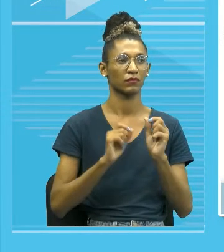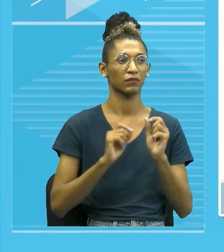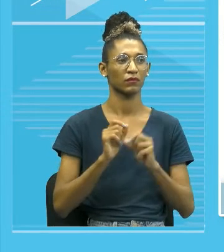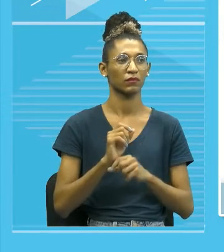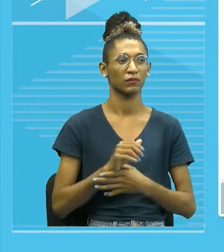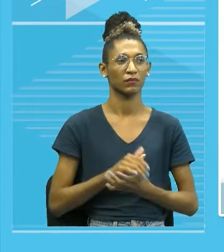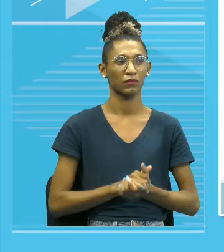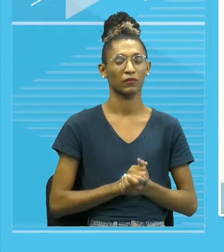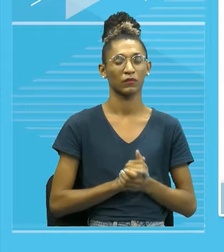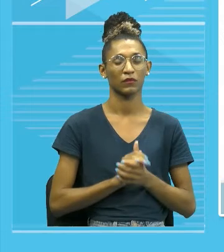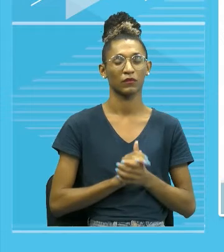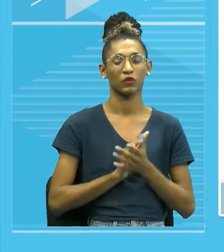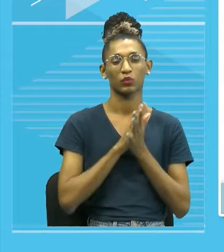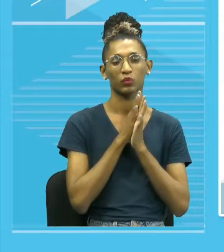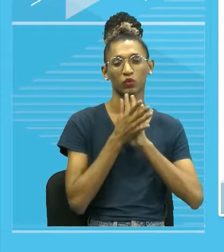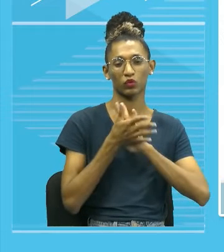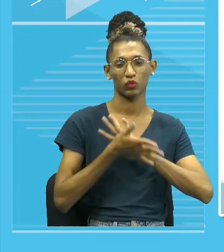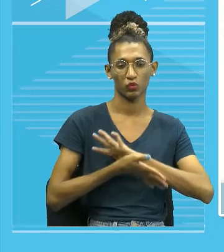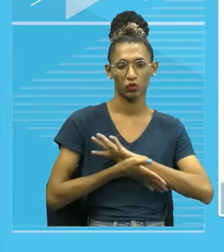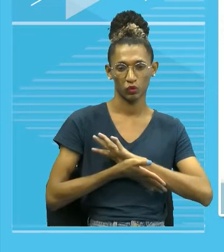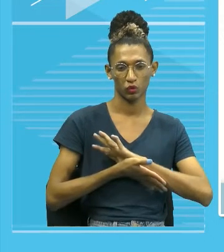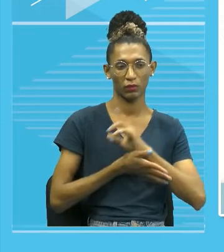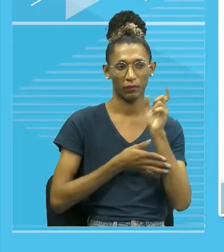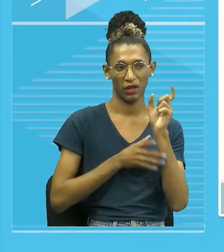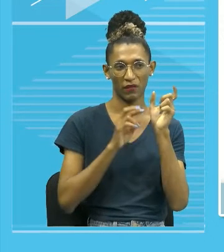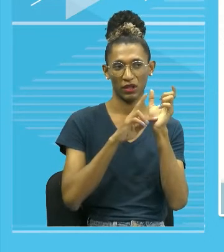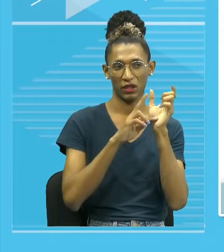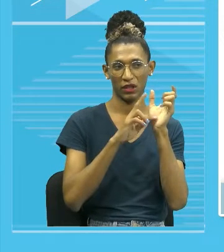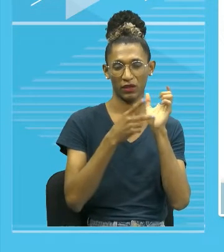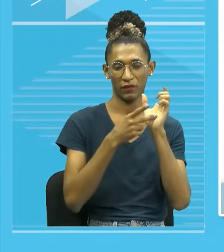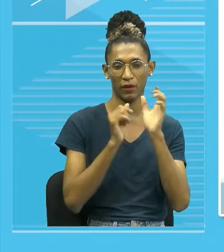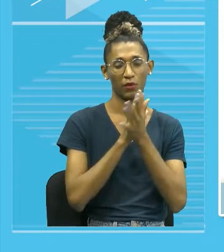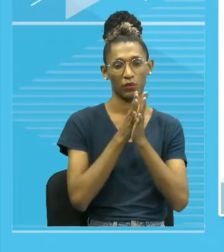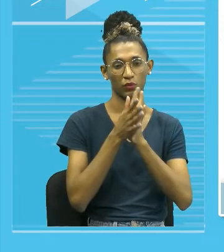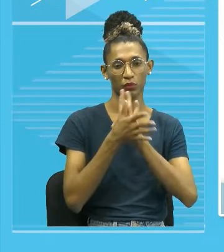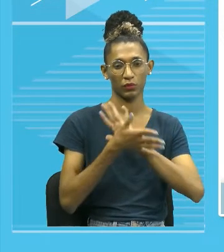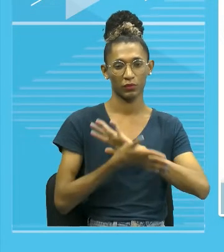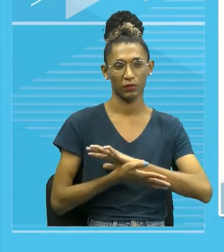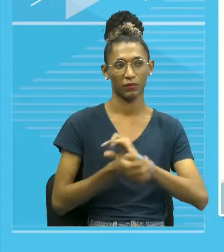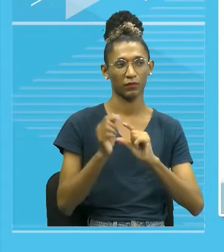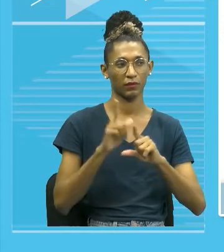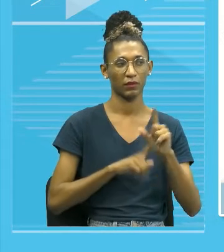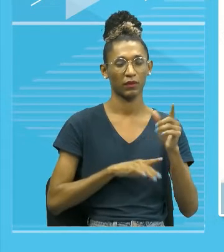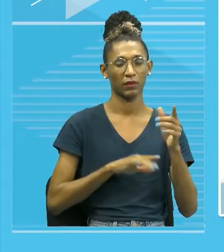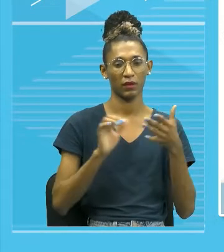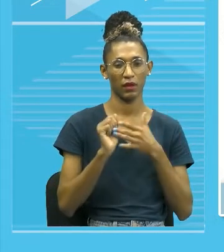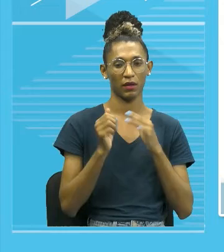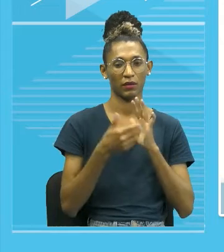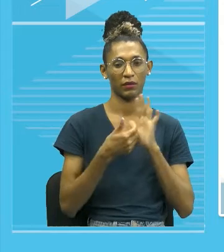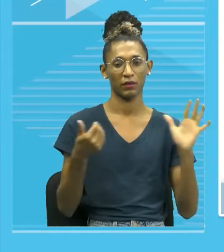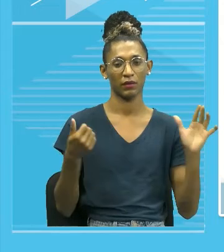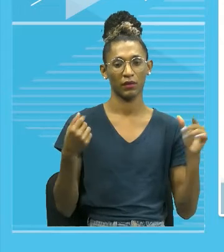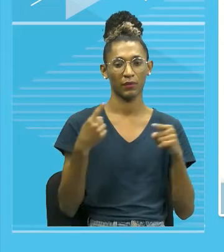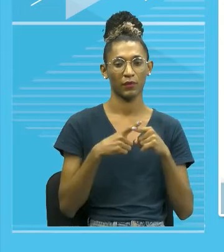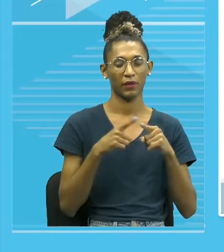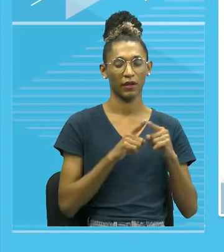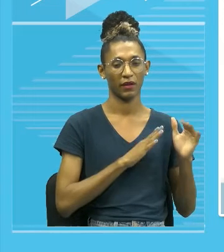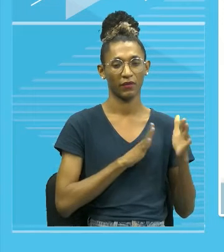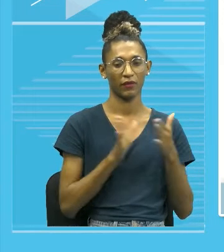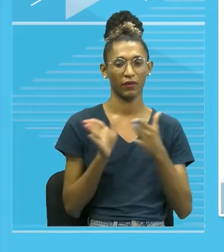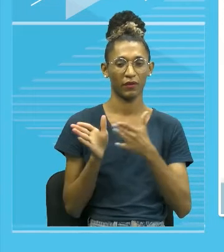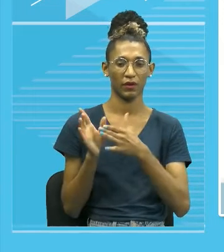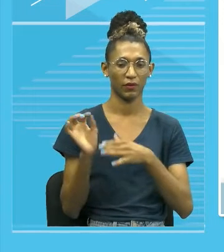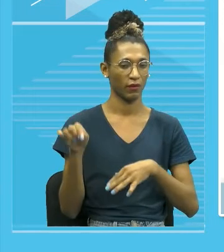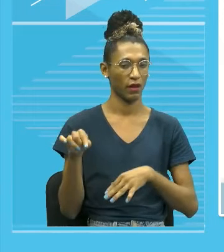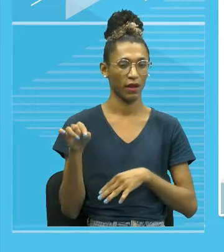que é preconceito então preconceituoso a letra A gente já descarta porque ele não se dirige a ela ele fala sobre